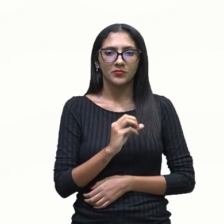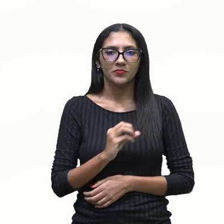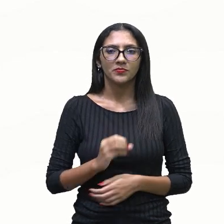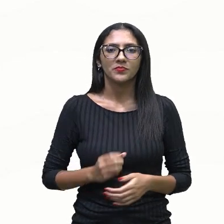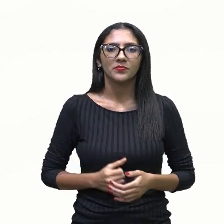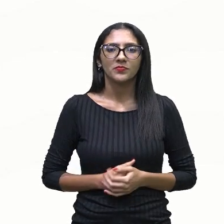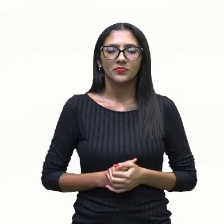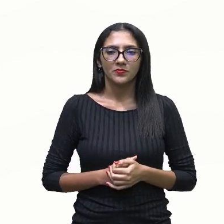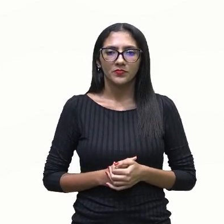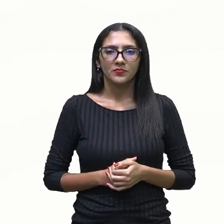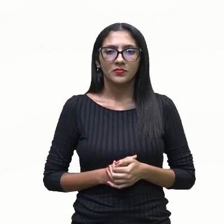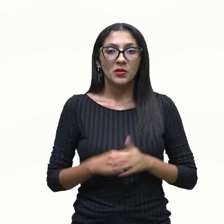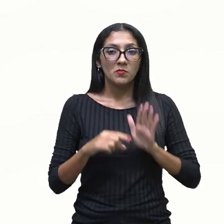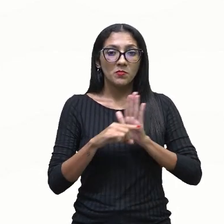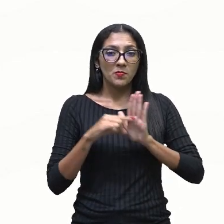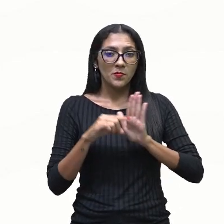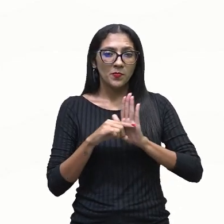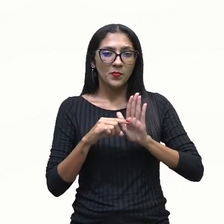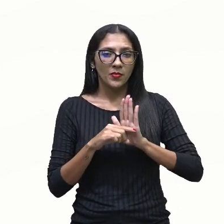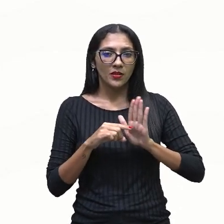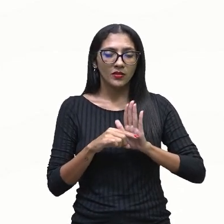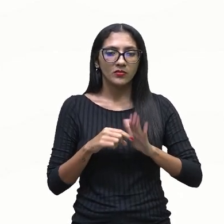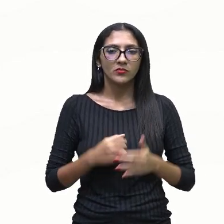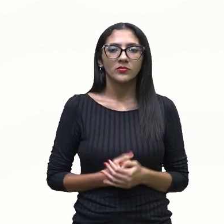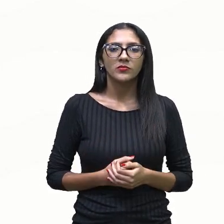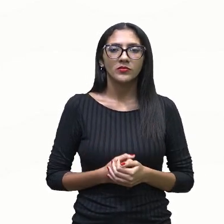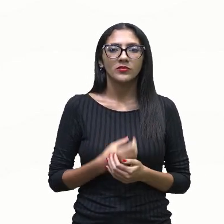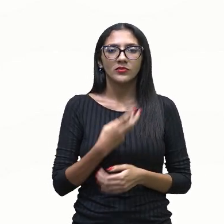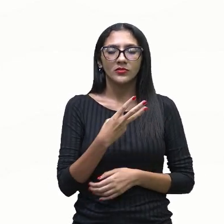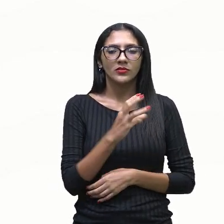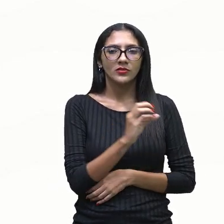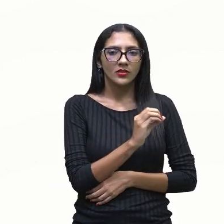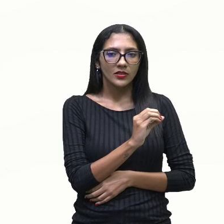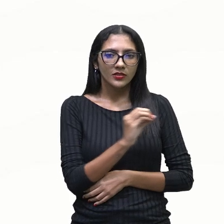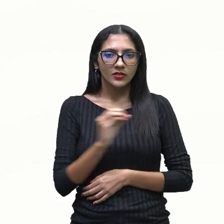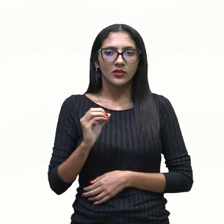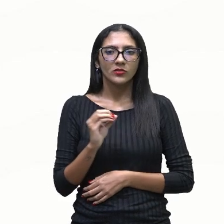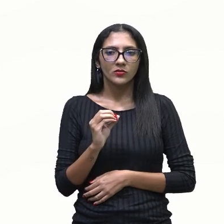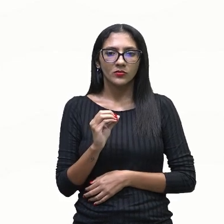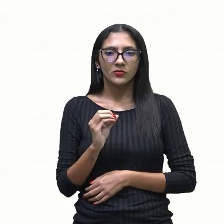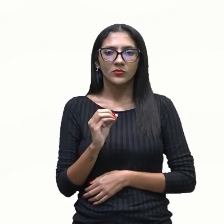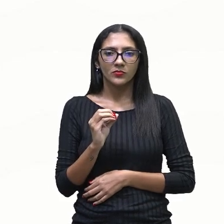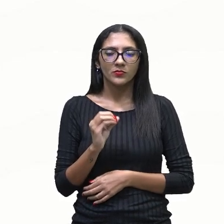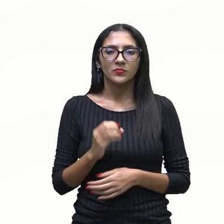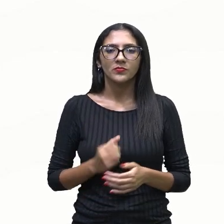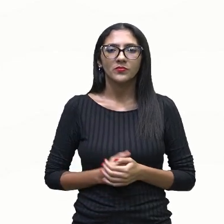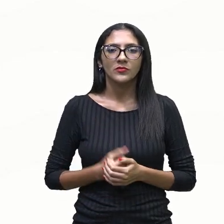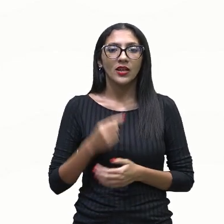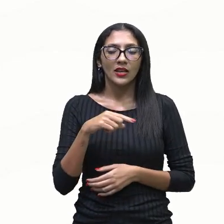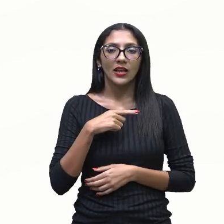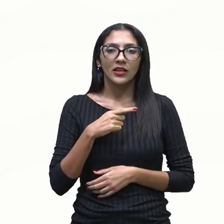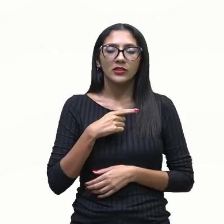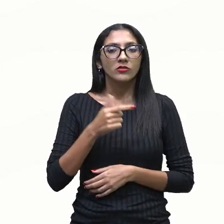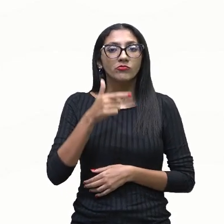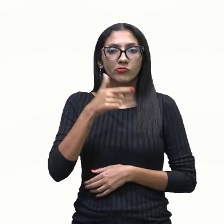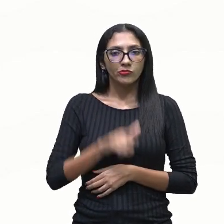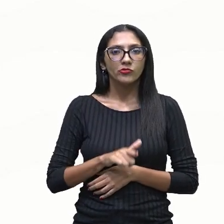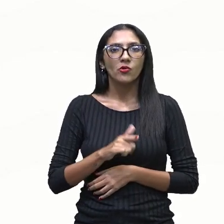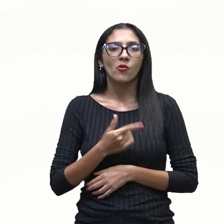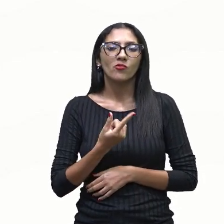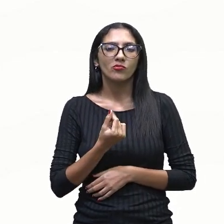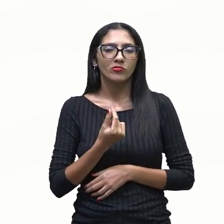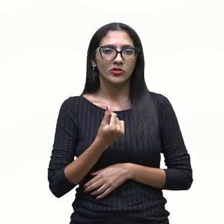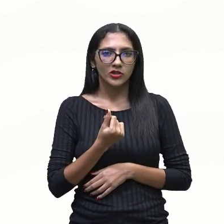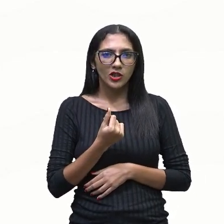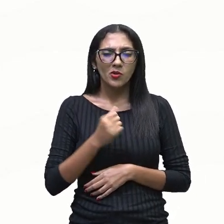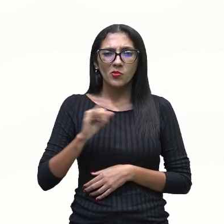descontar R$300, tá? Que foi justamente o novo depósito que ele fez.